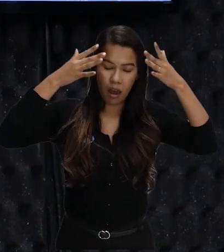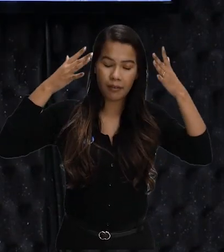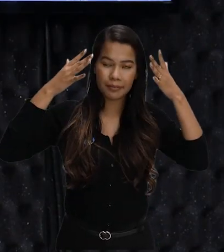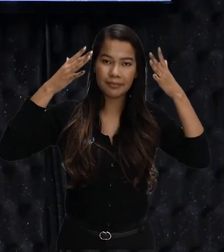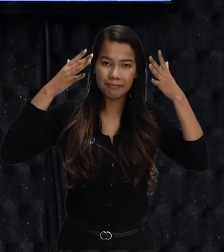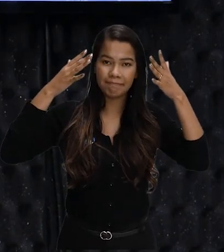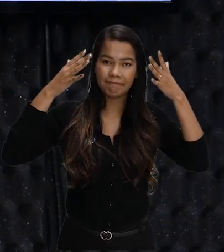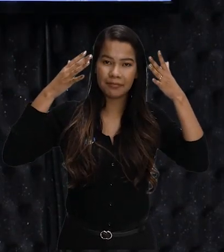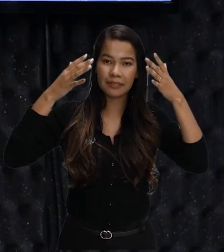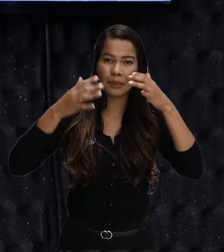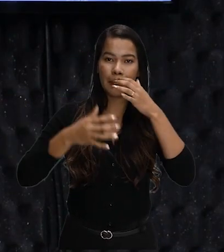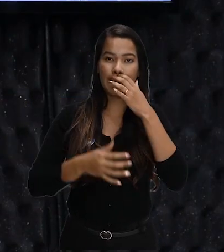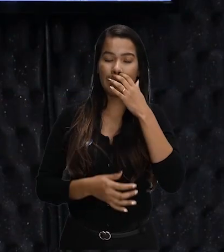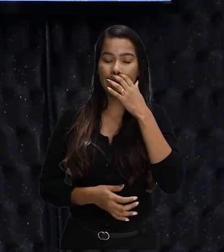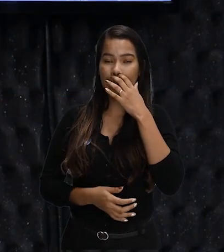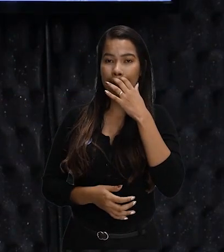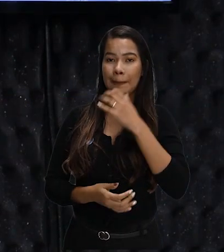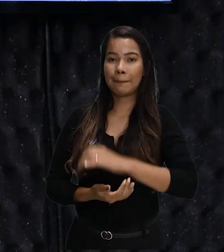dar assim,